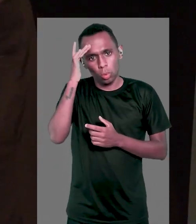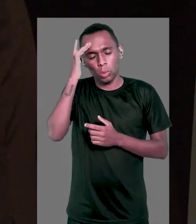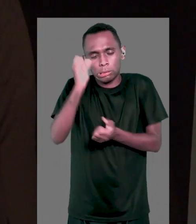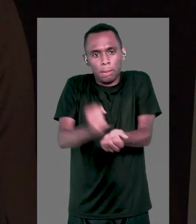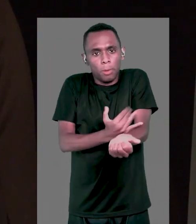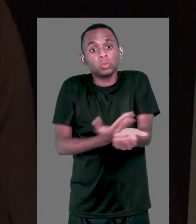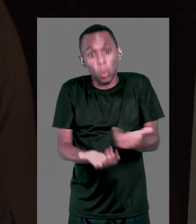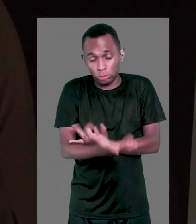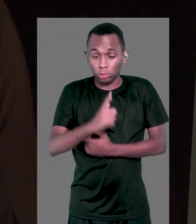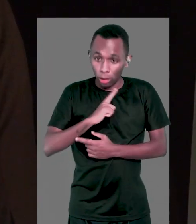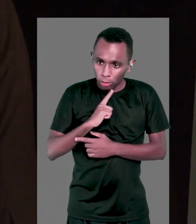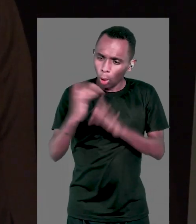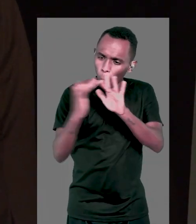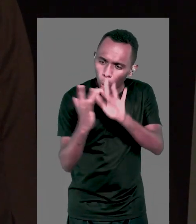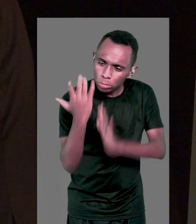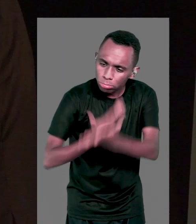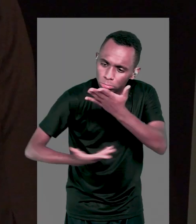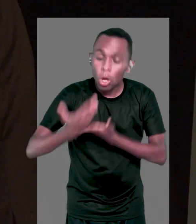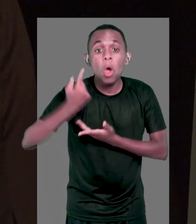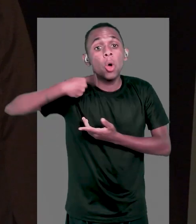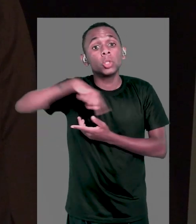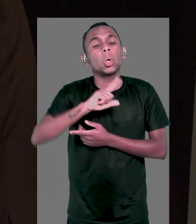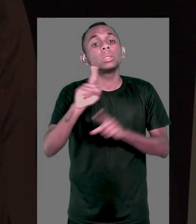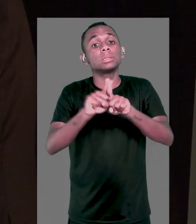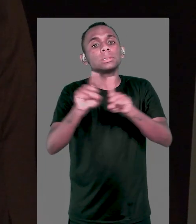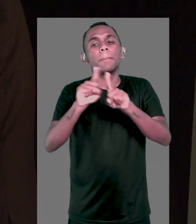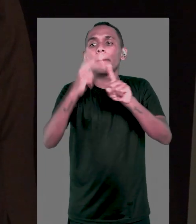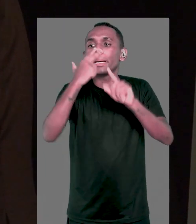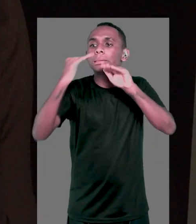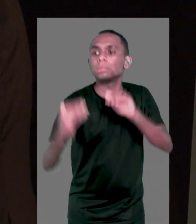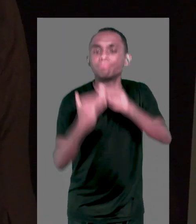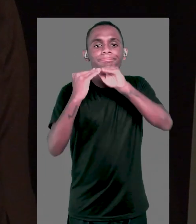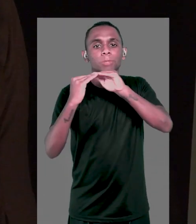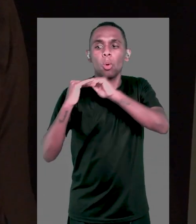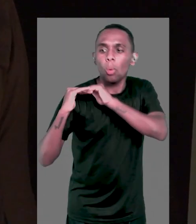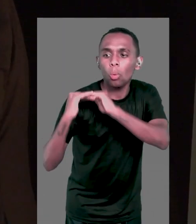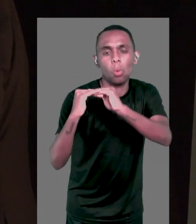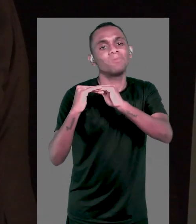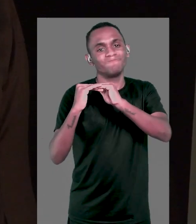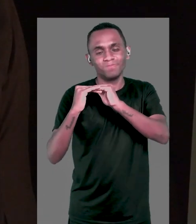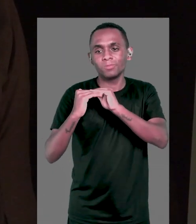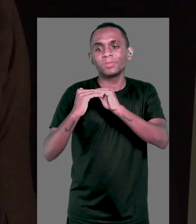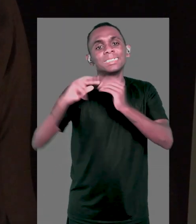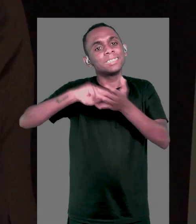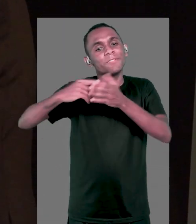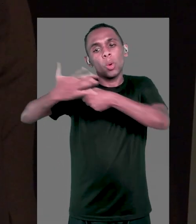que nos fraterniza e eis o que Sócrates diz